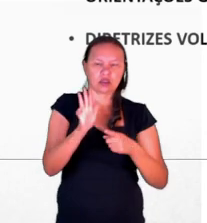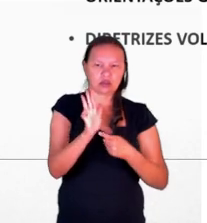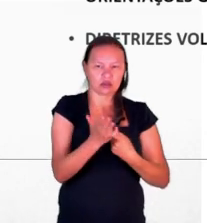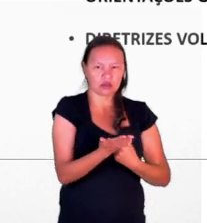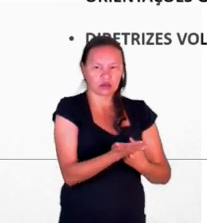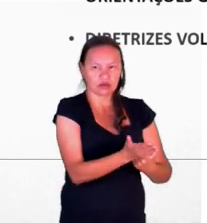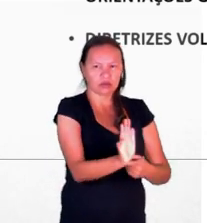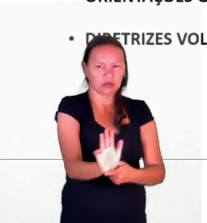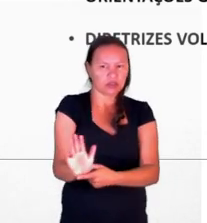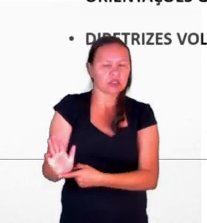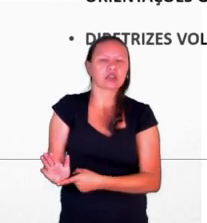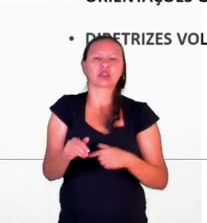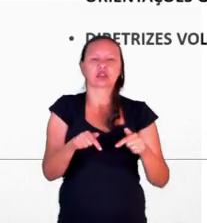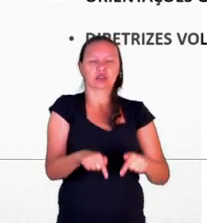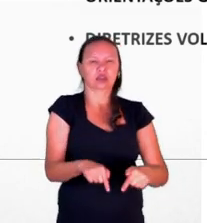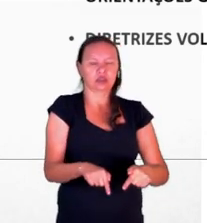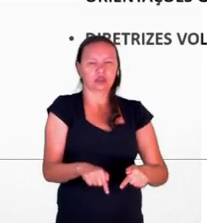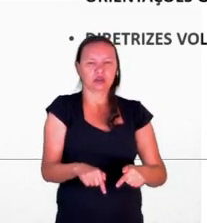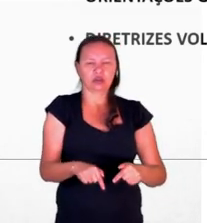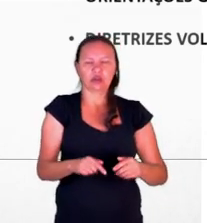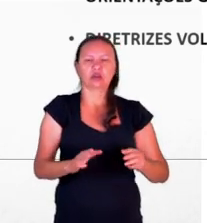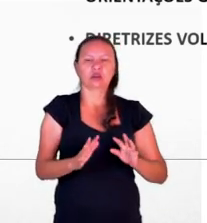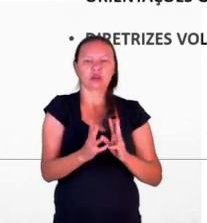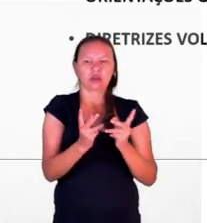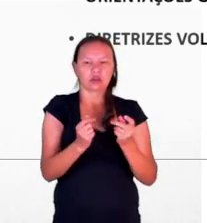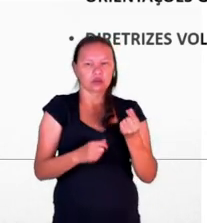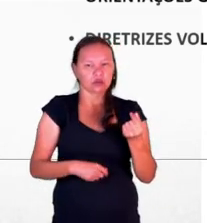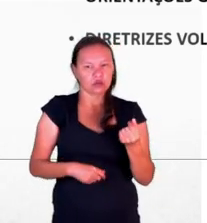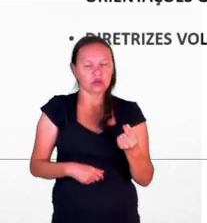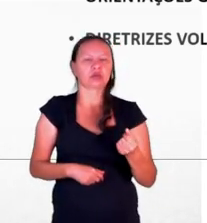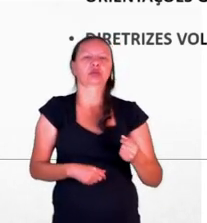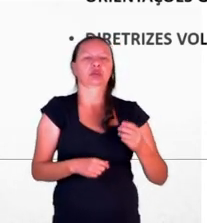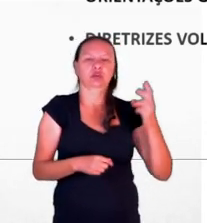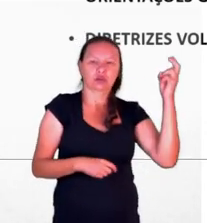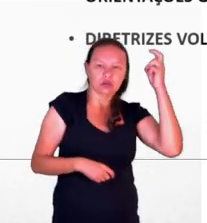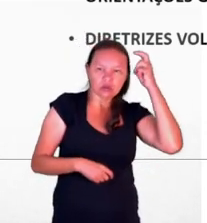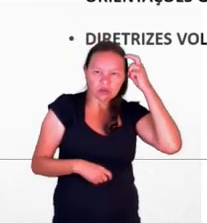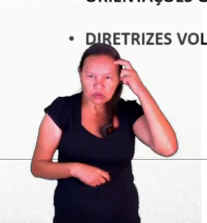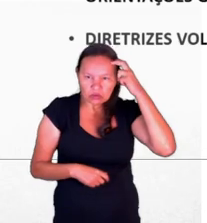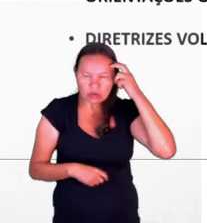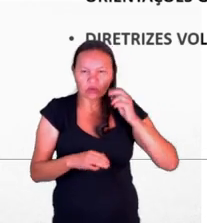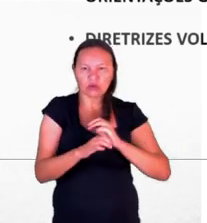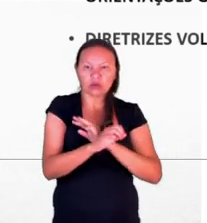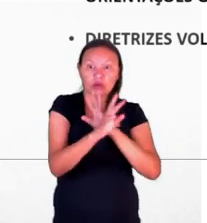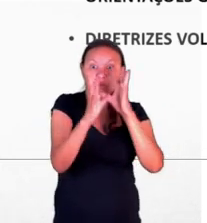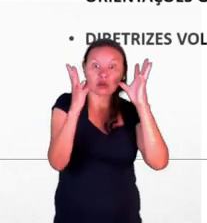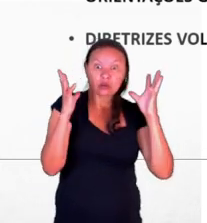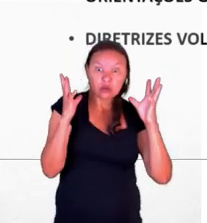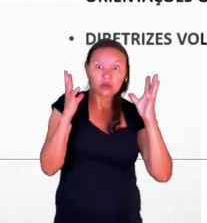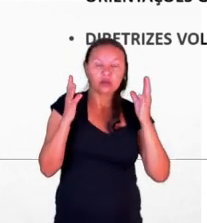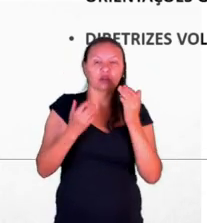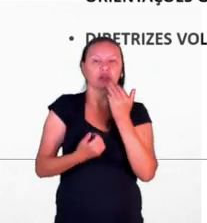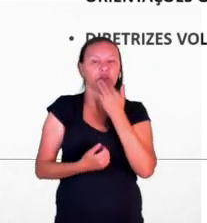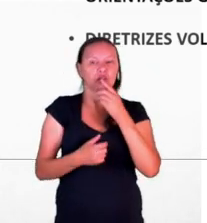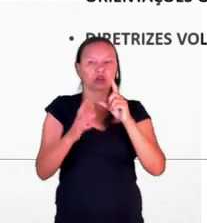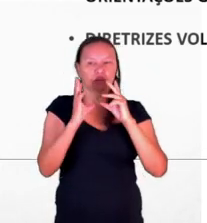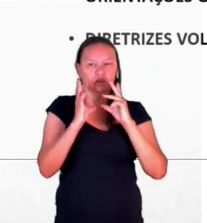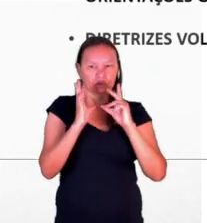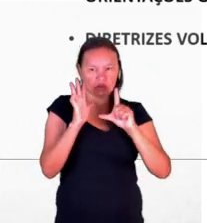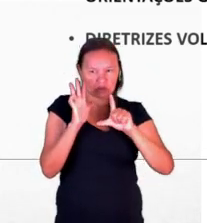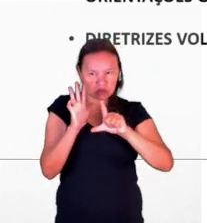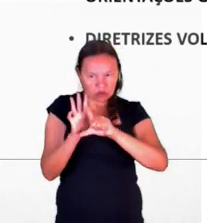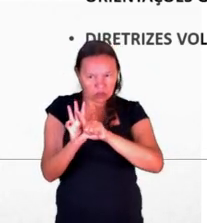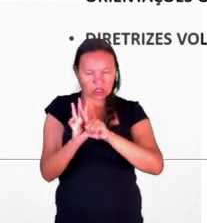ao comitê dos direitos econômicos sociais e culturais esclarecer o conteúdo do direito humano à alimentação né